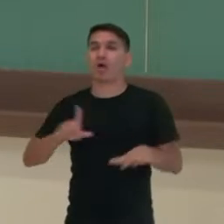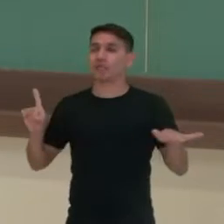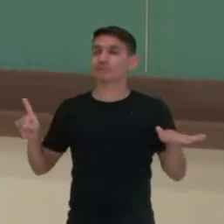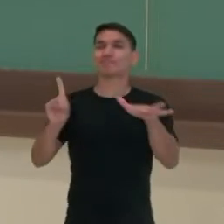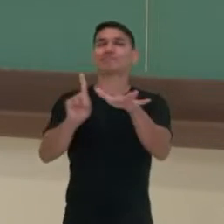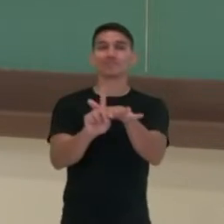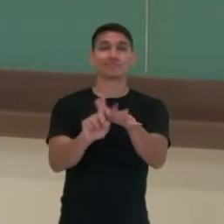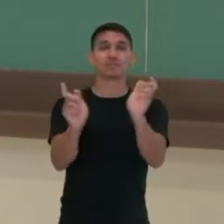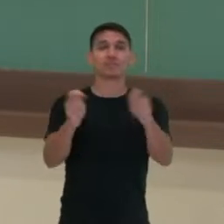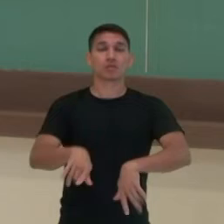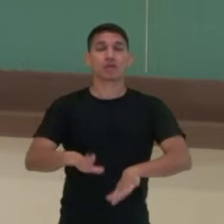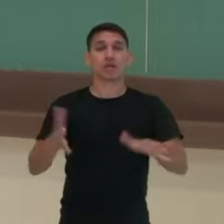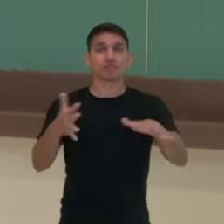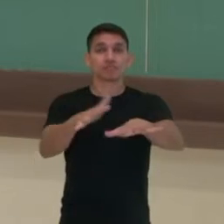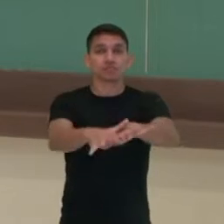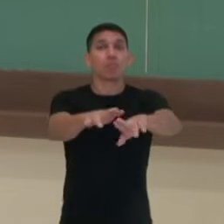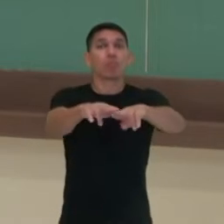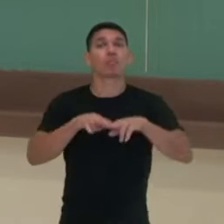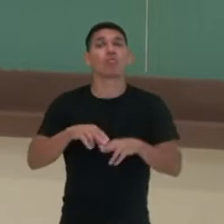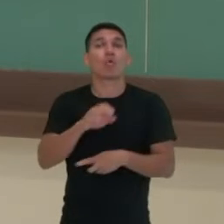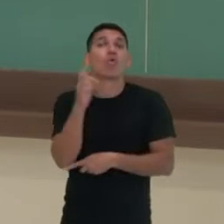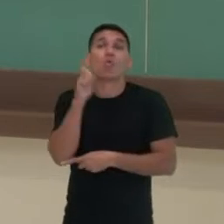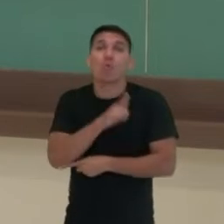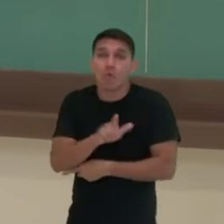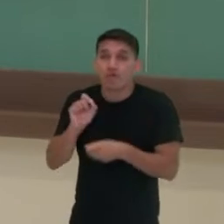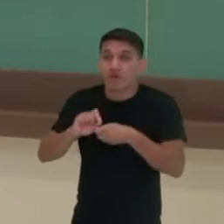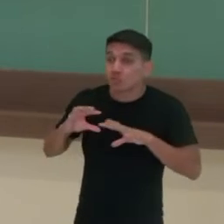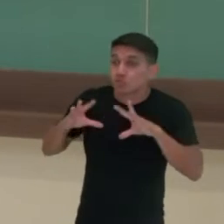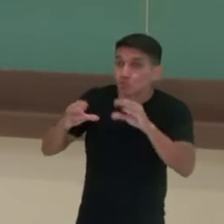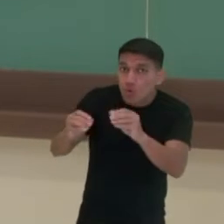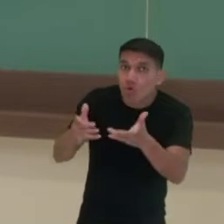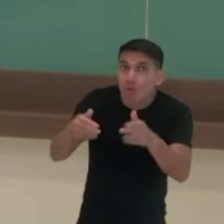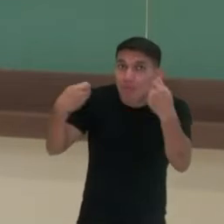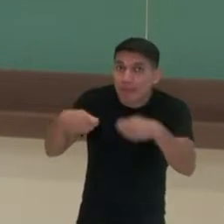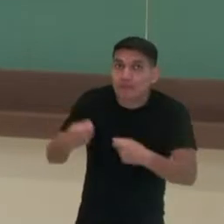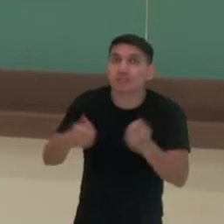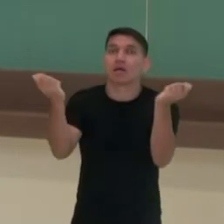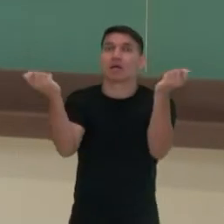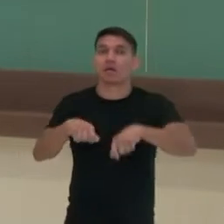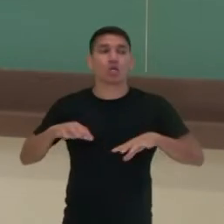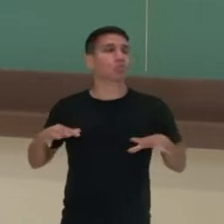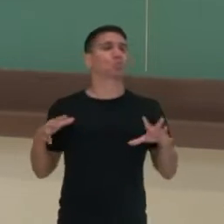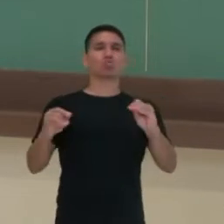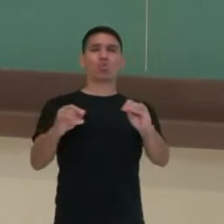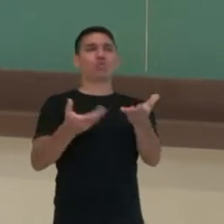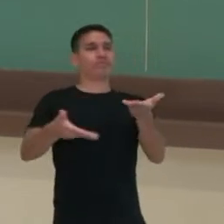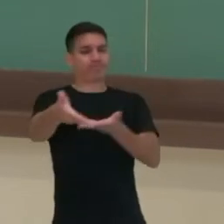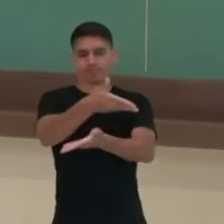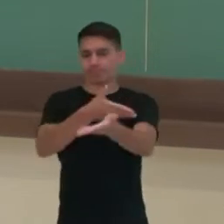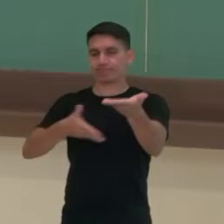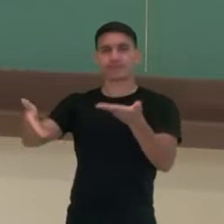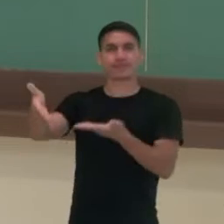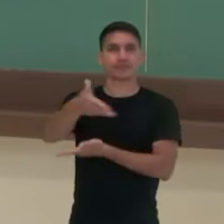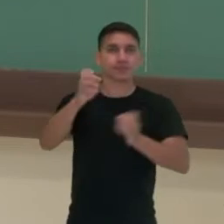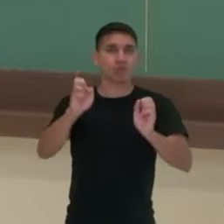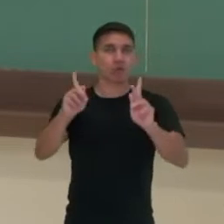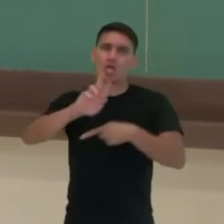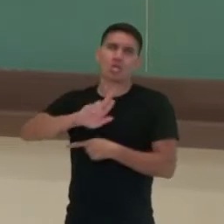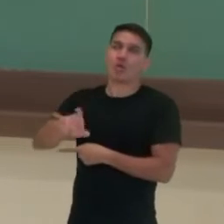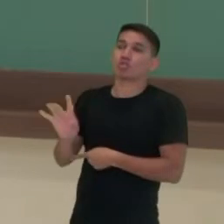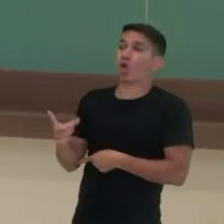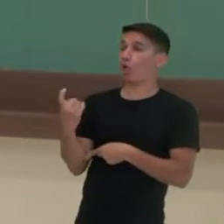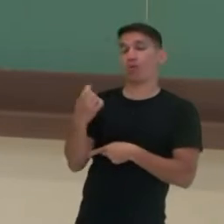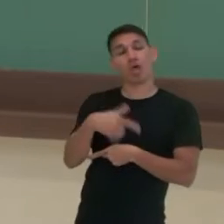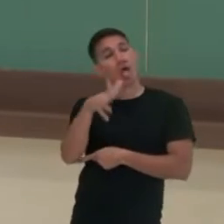fazer essa ginástica para todos, ela tem que ser de uma forma em que todos consigam ser incluídos e todos consigam participar. Tá? Não somente um que vai